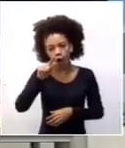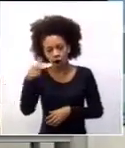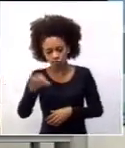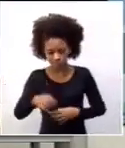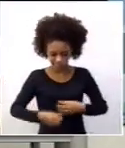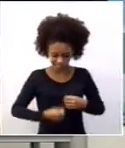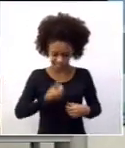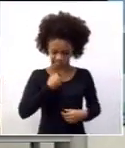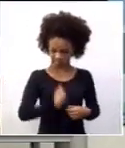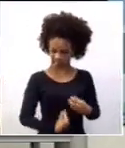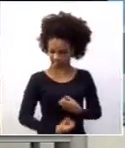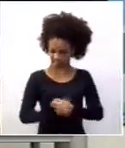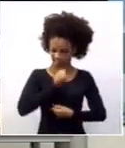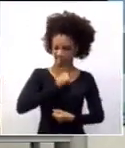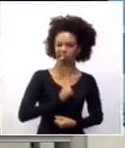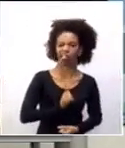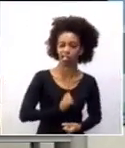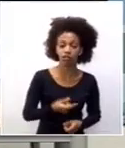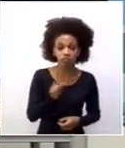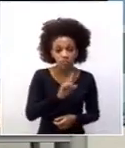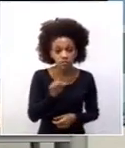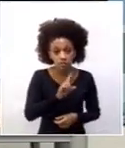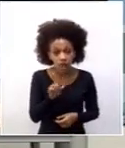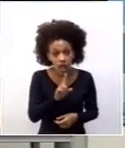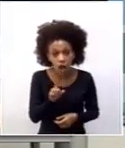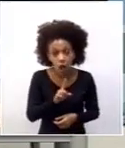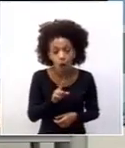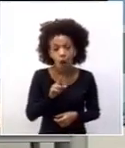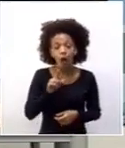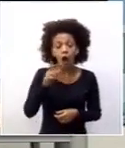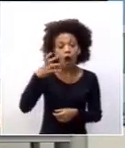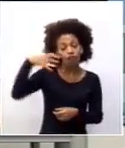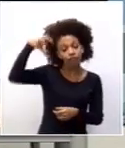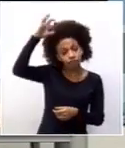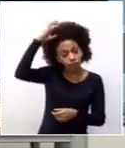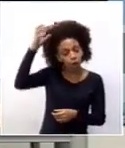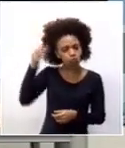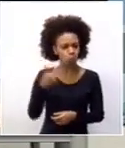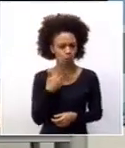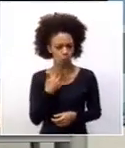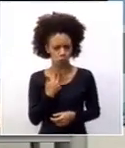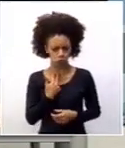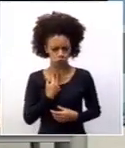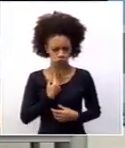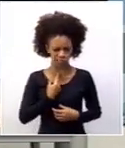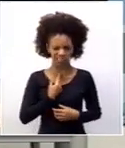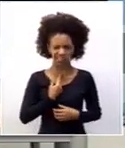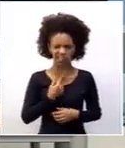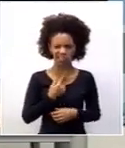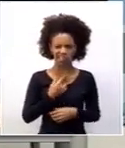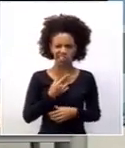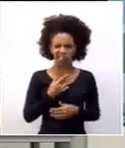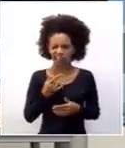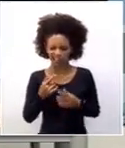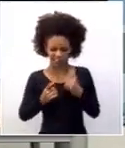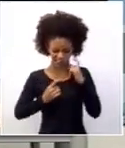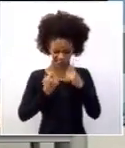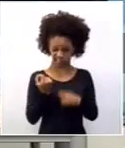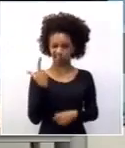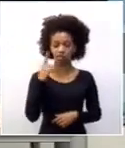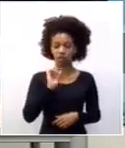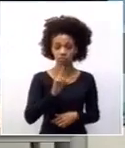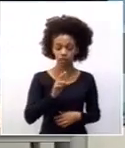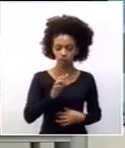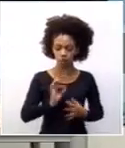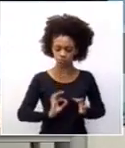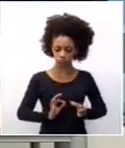meio? Também não. O faraó não pode voltar num corpo rasgado no meio. Tem que ter um corpo bonitinho, ele é o faraó. Então tem que aprender a tirar esses